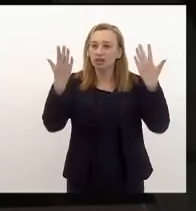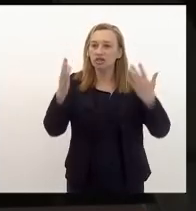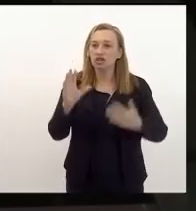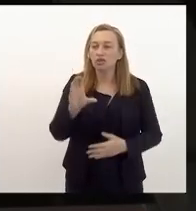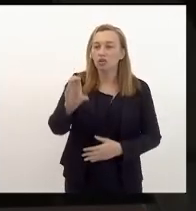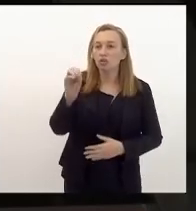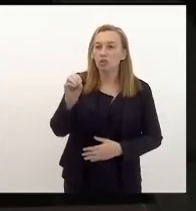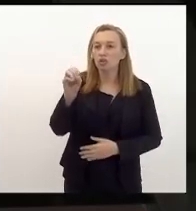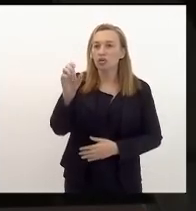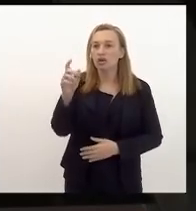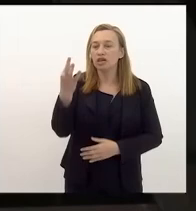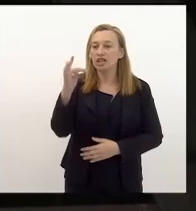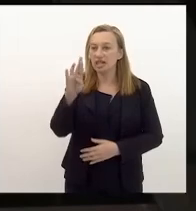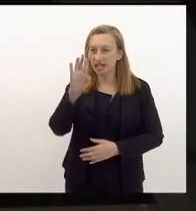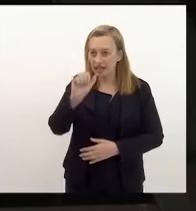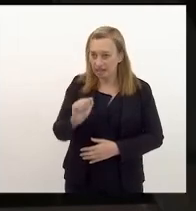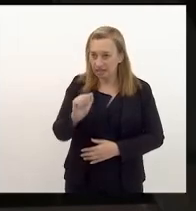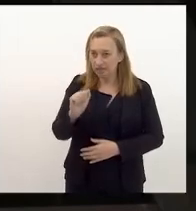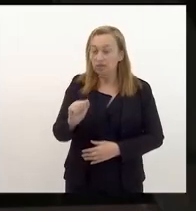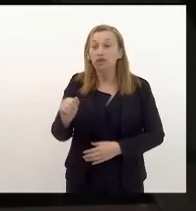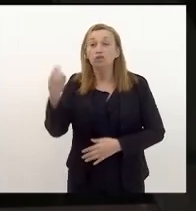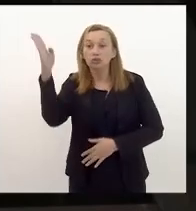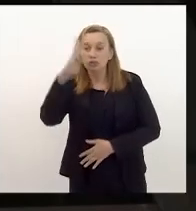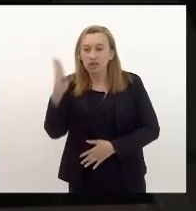Colheitas. No Brasil, o